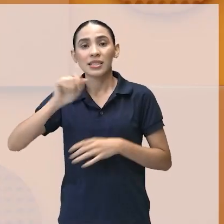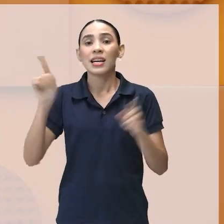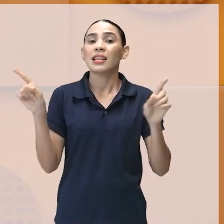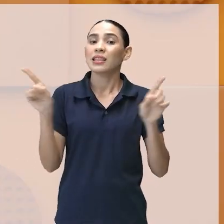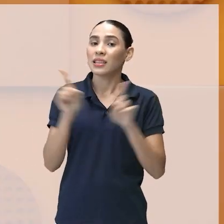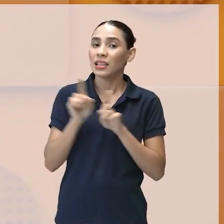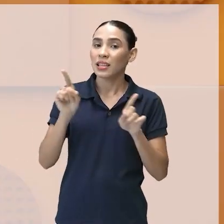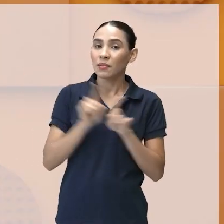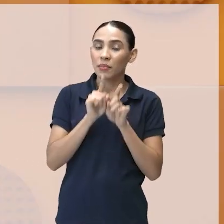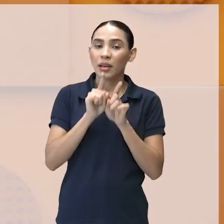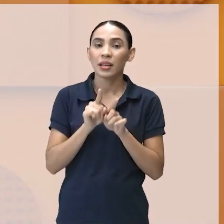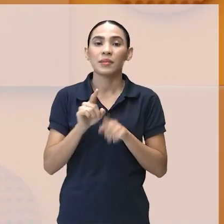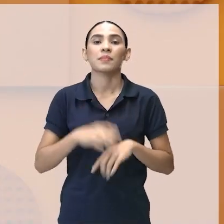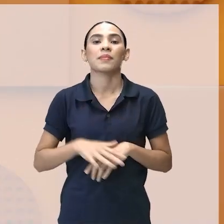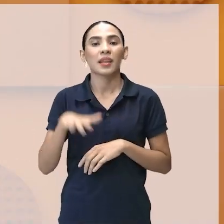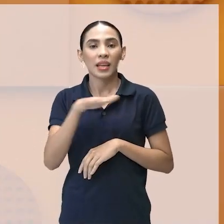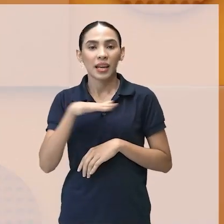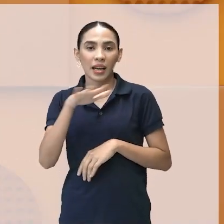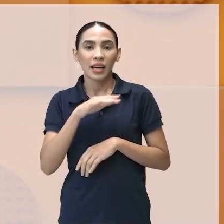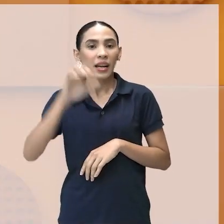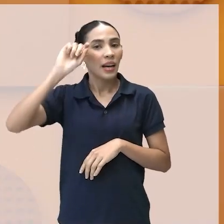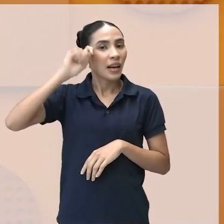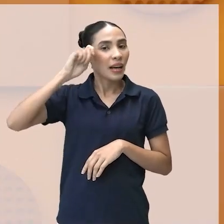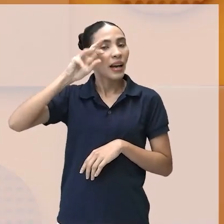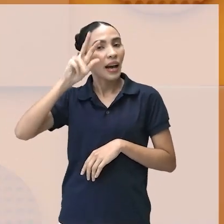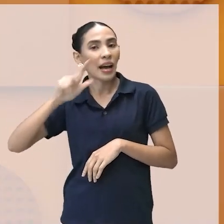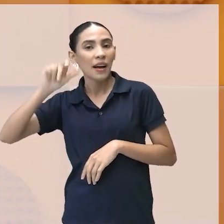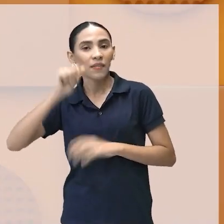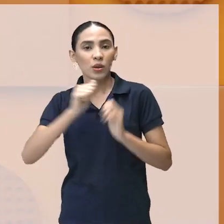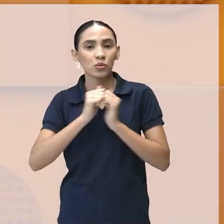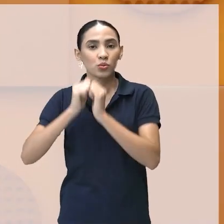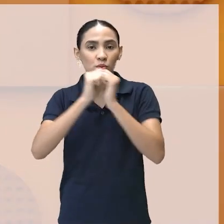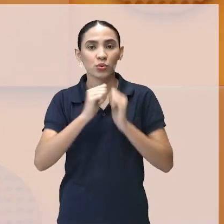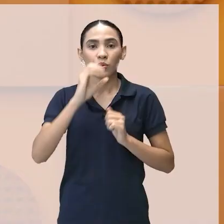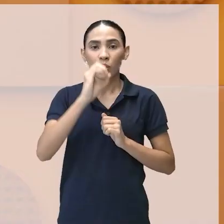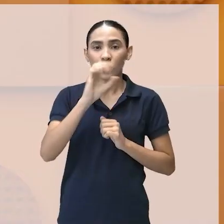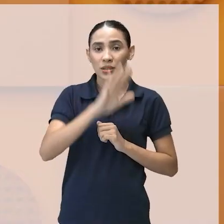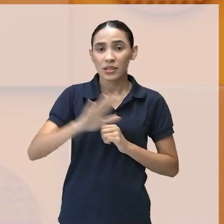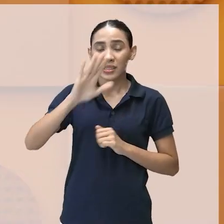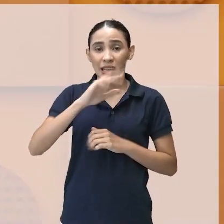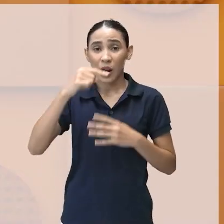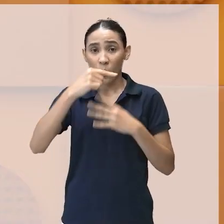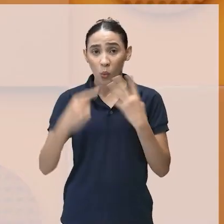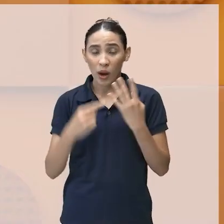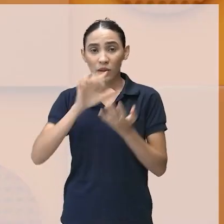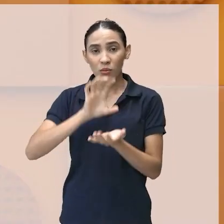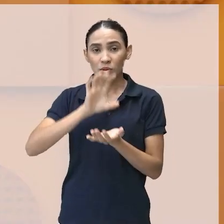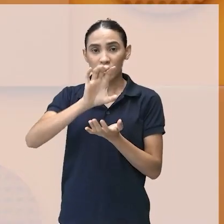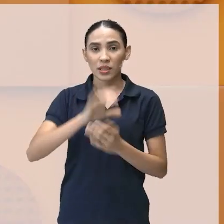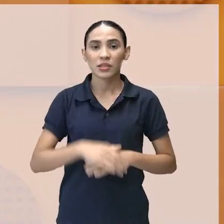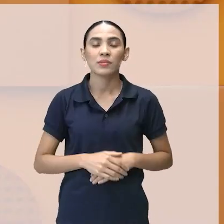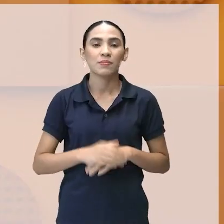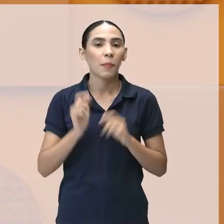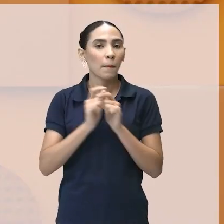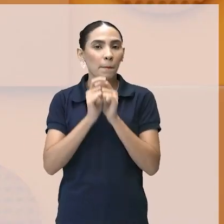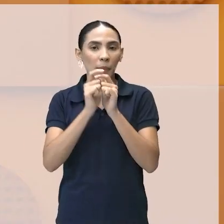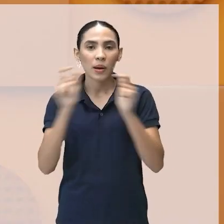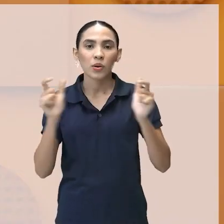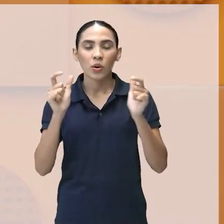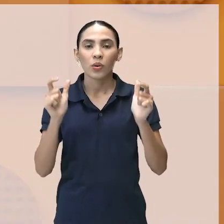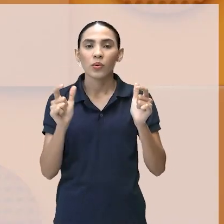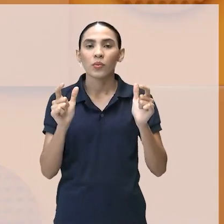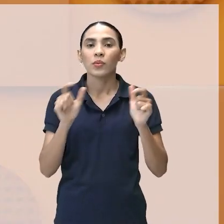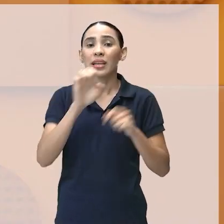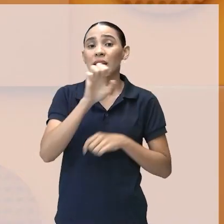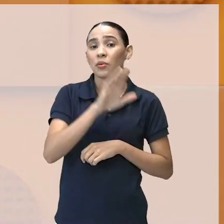e também da parte da África com a Oceania, na verdade 4 continentes, né? Pegando a maior parte aí